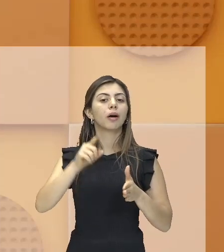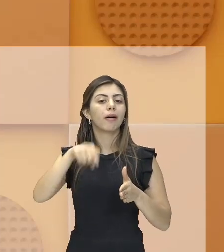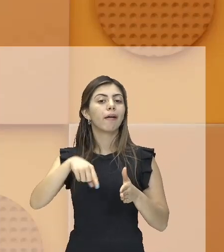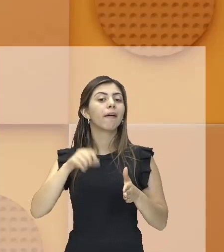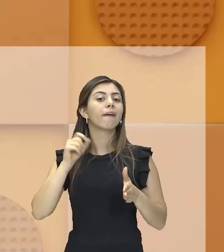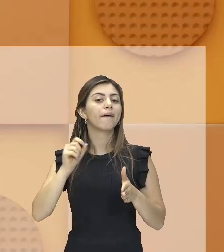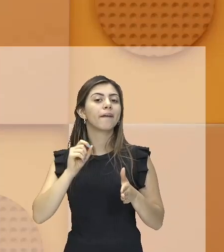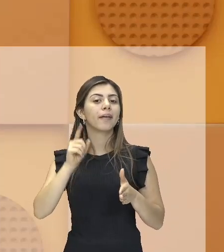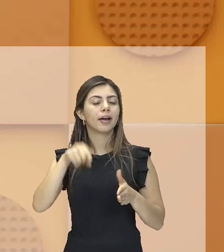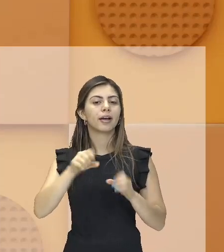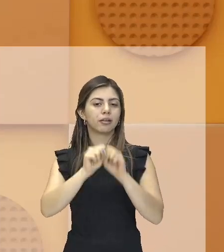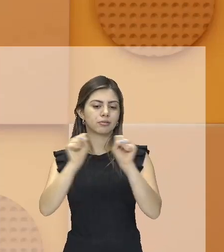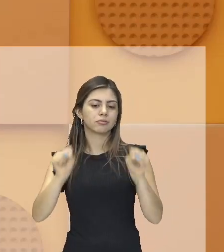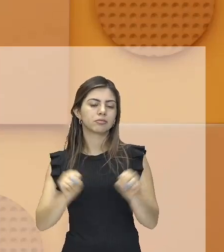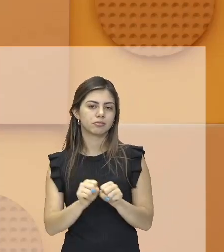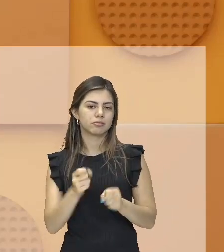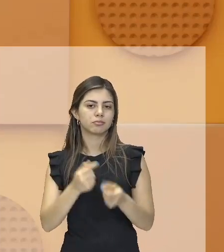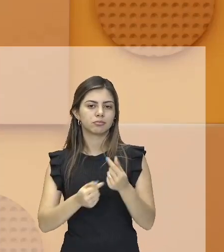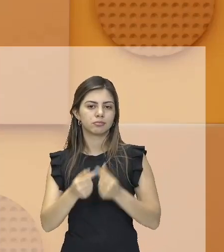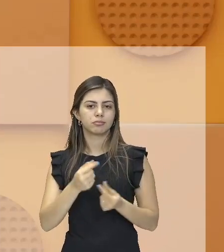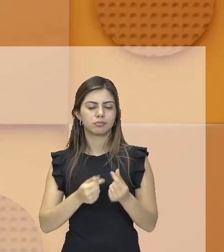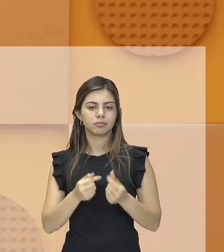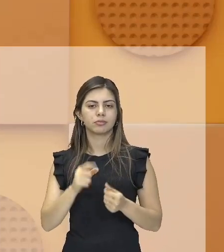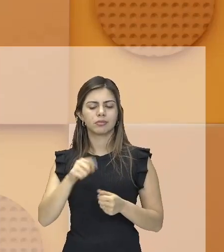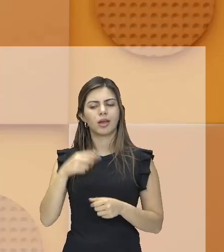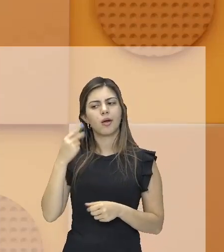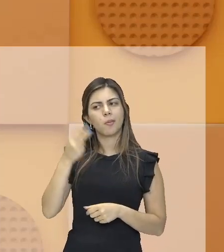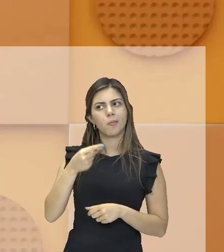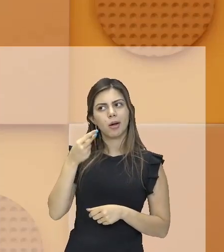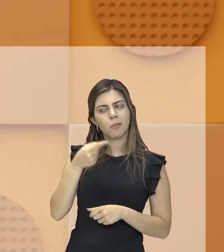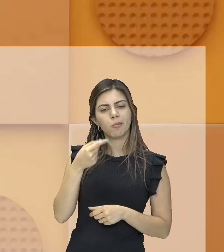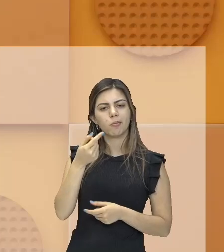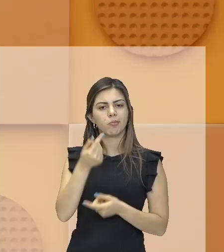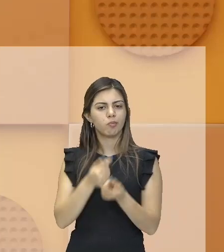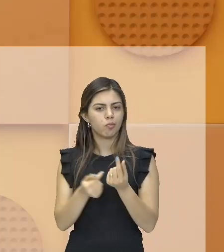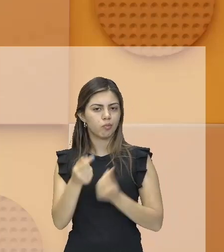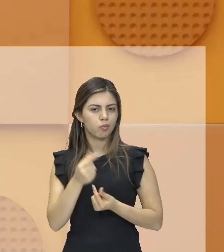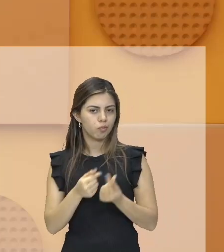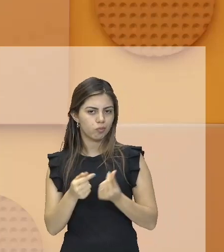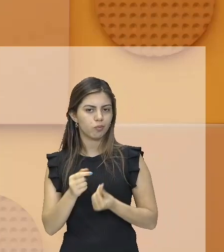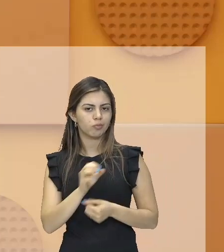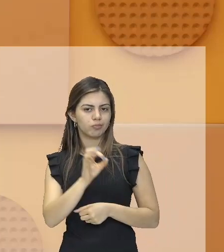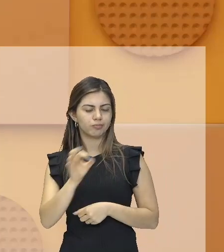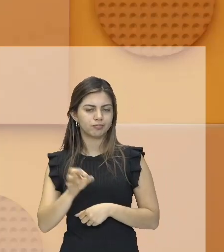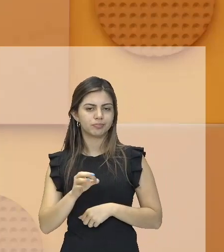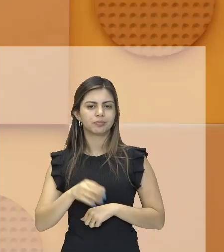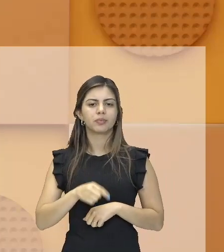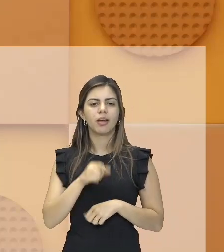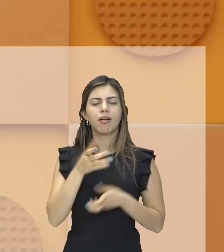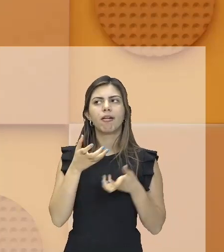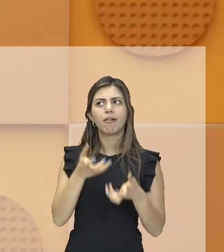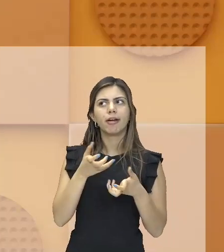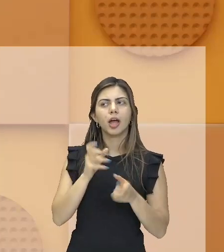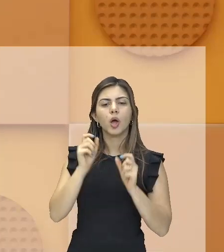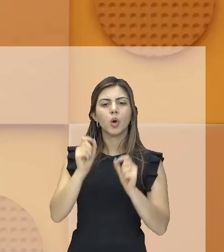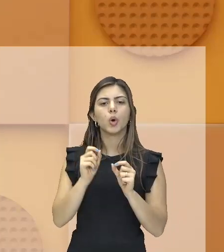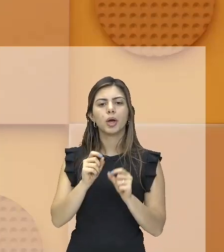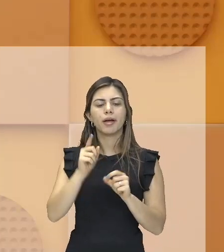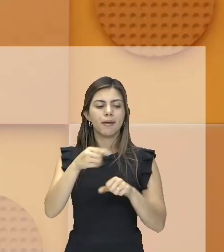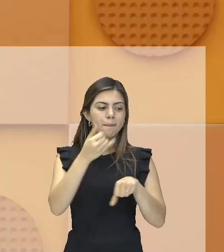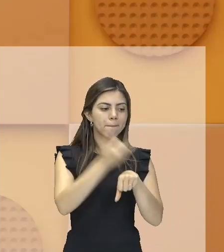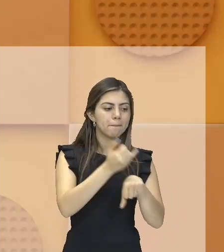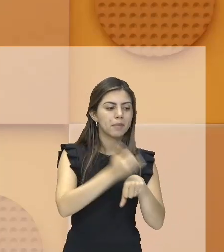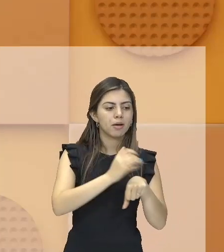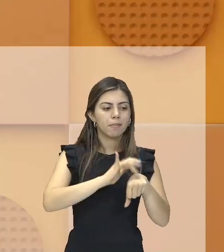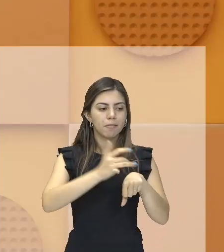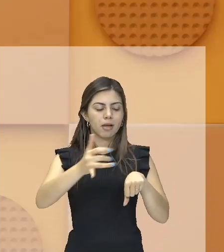Justamente o mercantilismo, que vai ser ali uma política comercial, uma política que vai querer atrair os metais